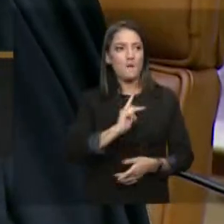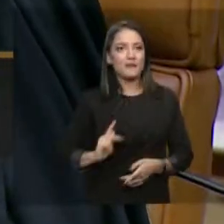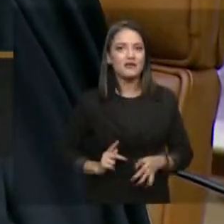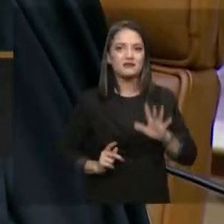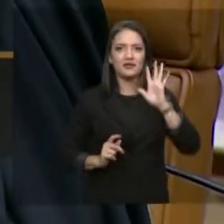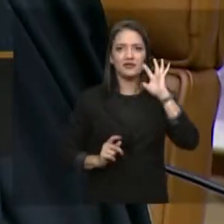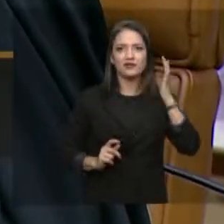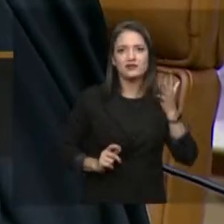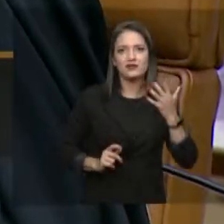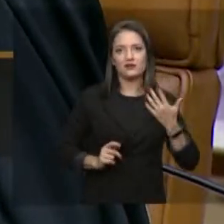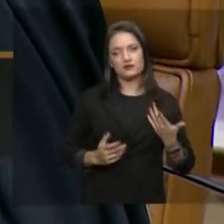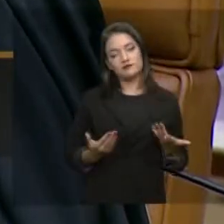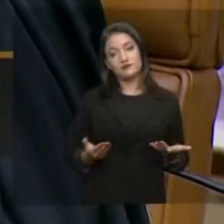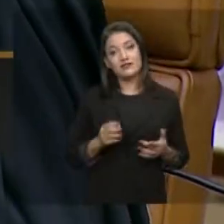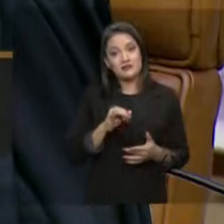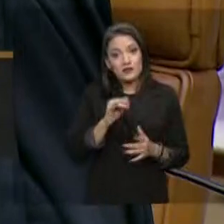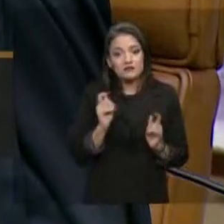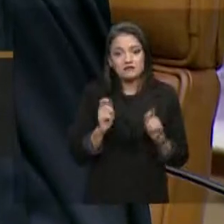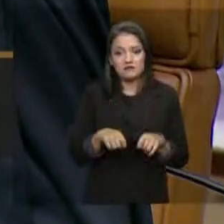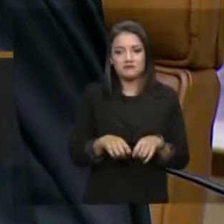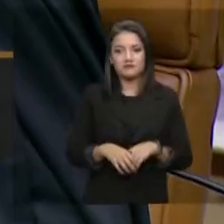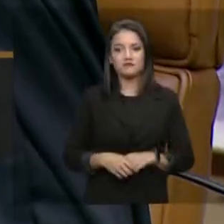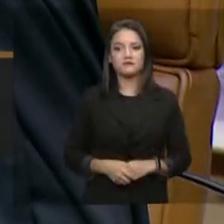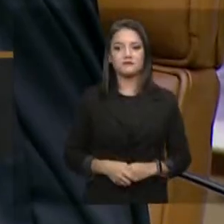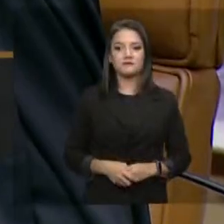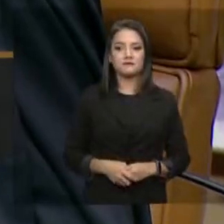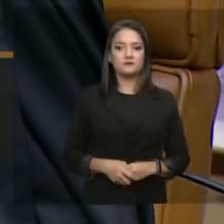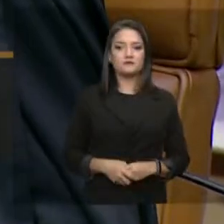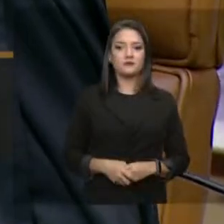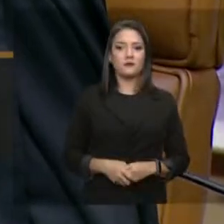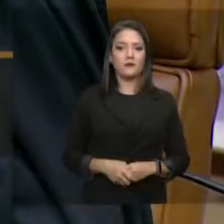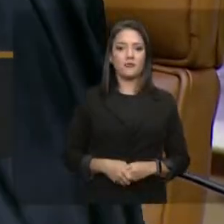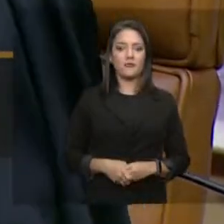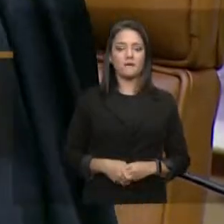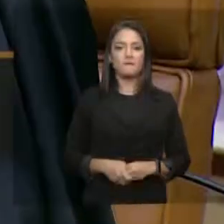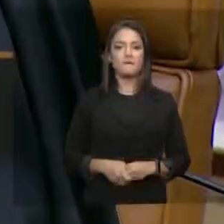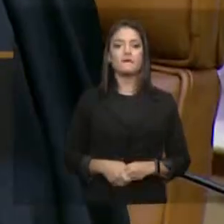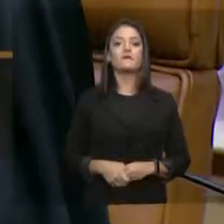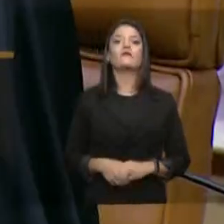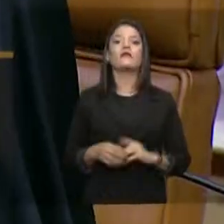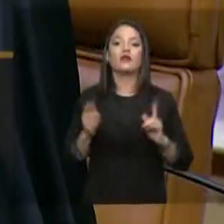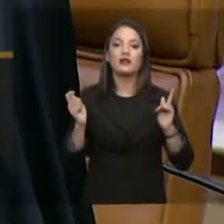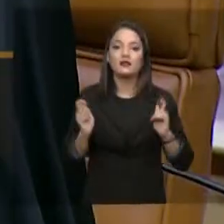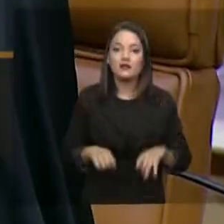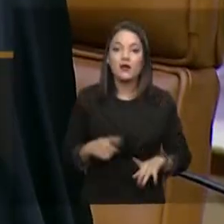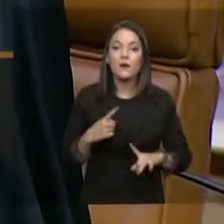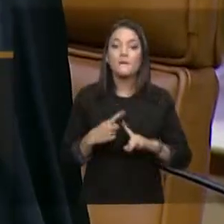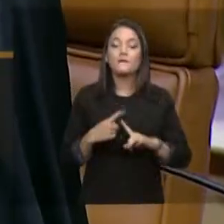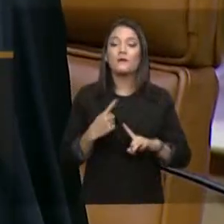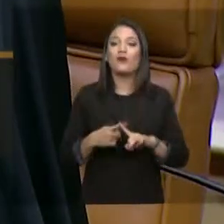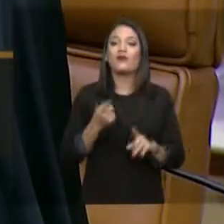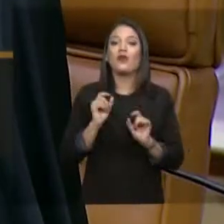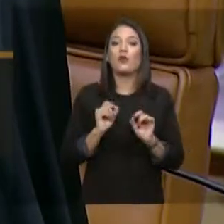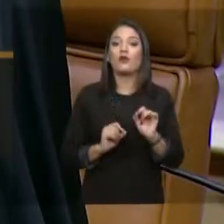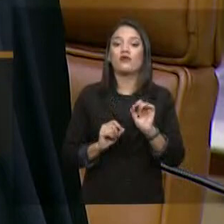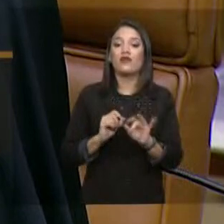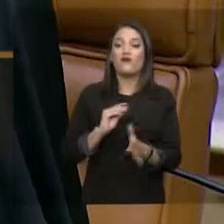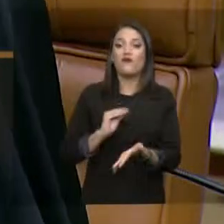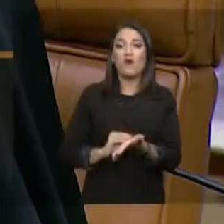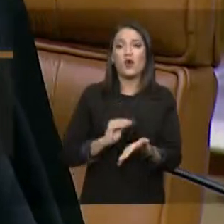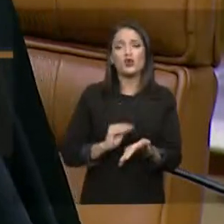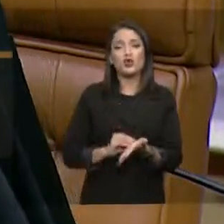sendo possível, obviamente. E aqui era possível, porque estava ausente